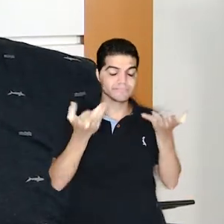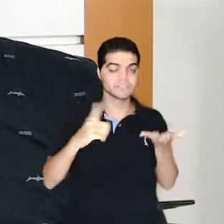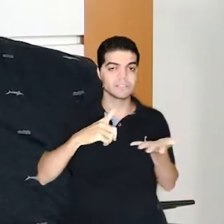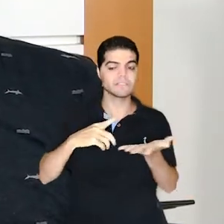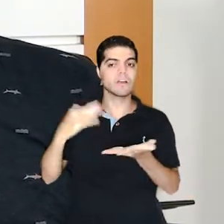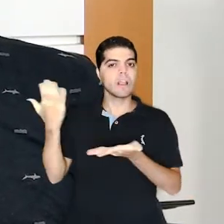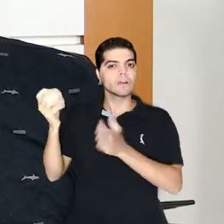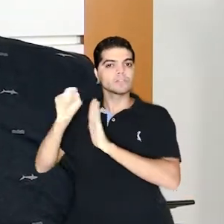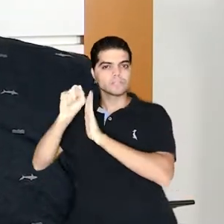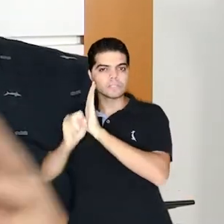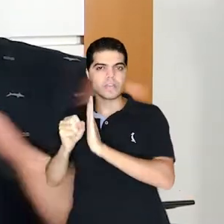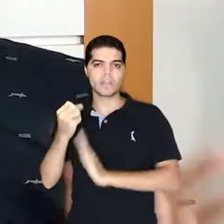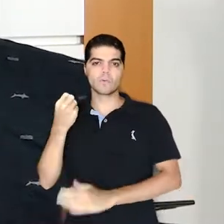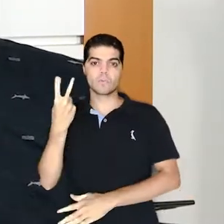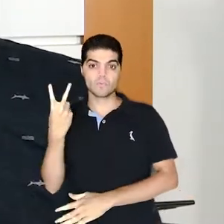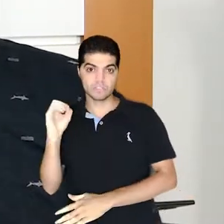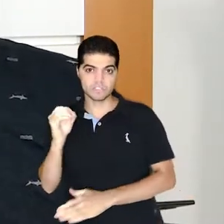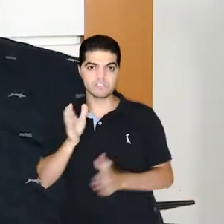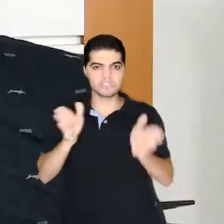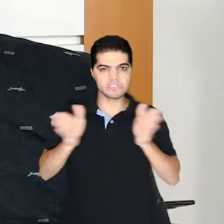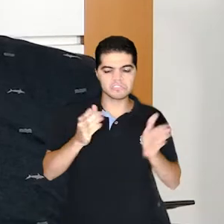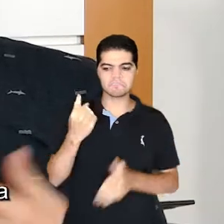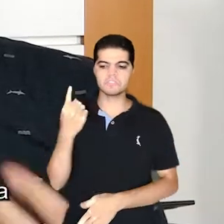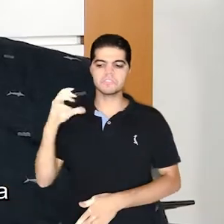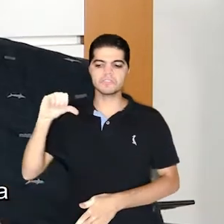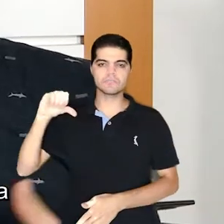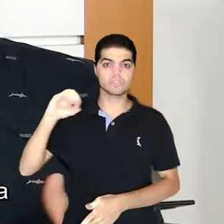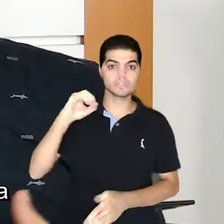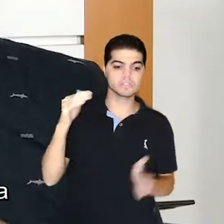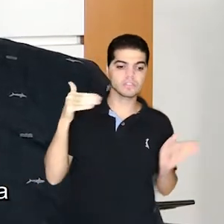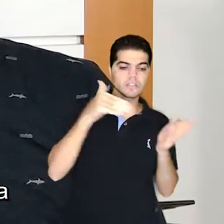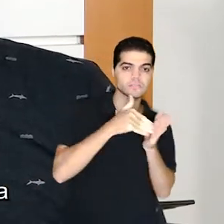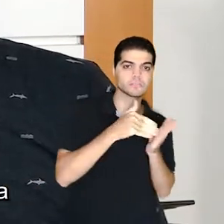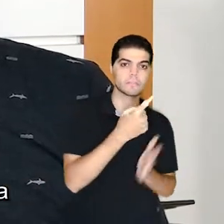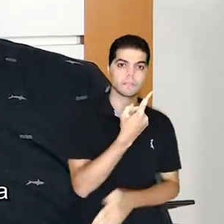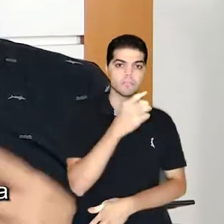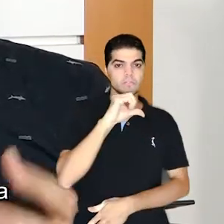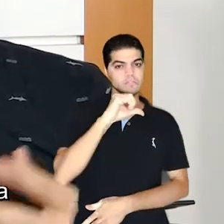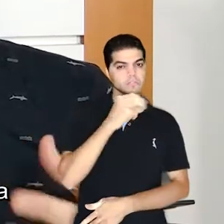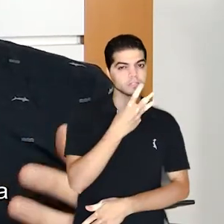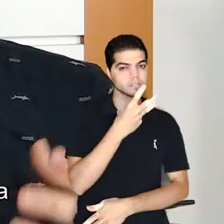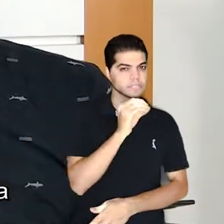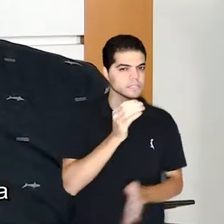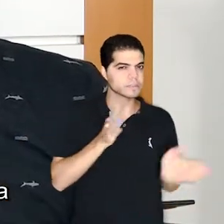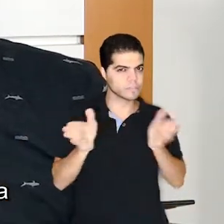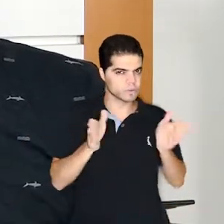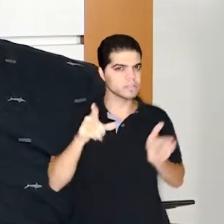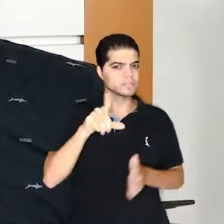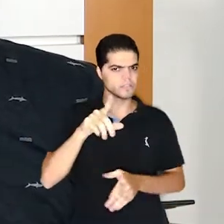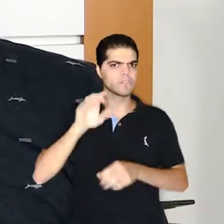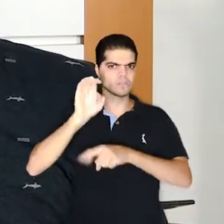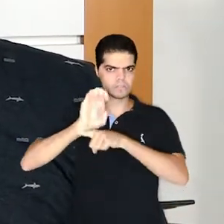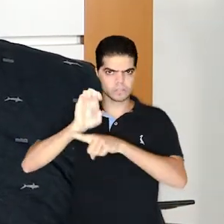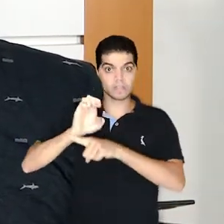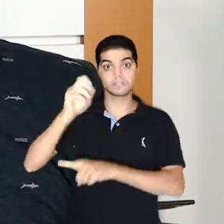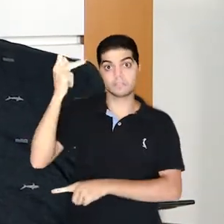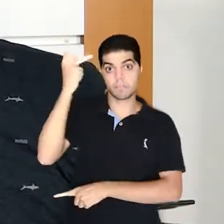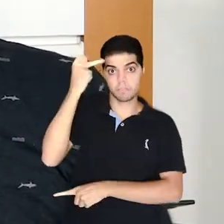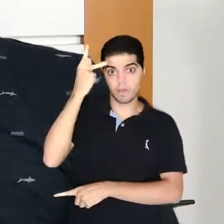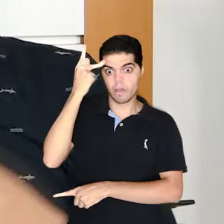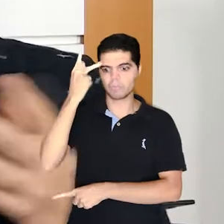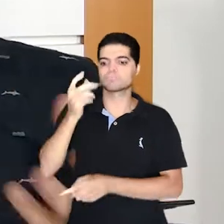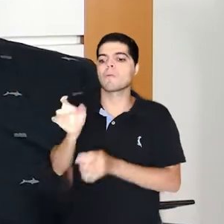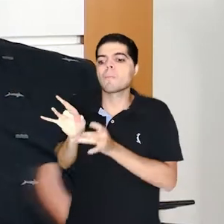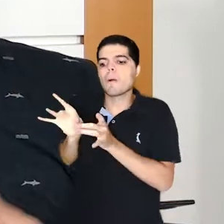século XX, ali entre 1900 e 1930, o estado de São Paulo estava ganhando uma grande força econômica por ser um grande produtor de